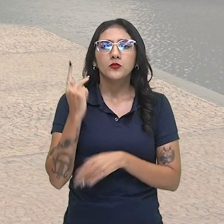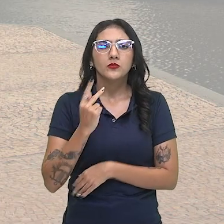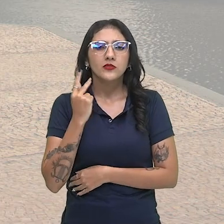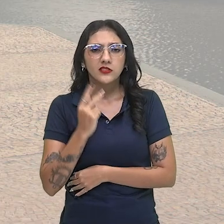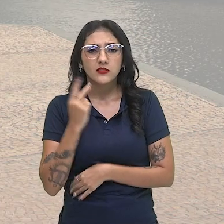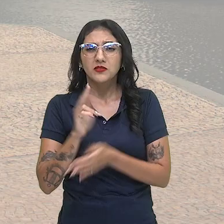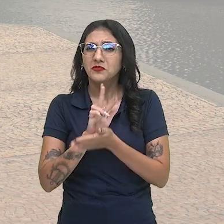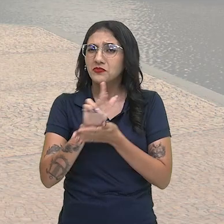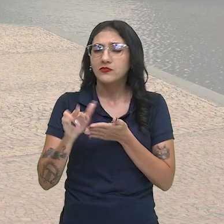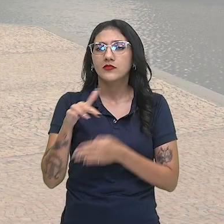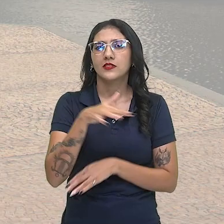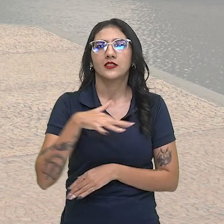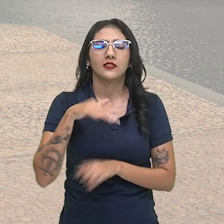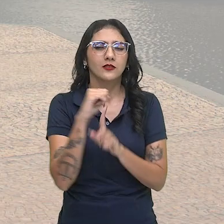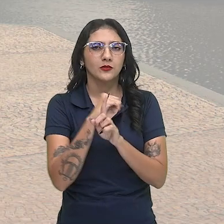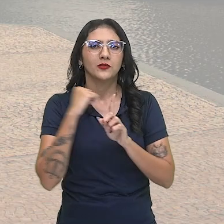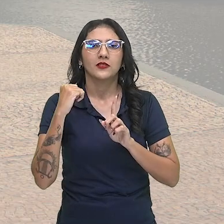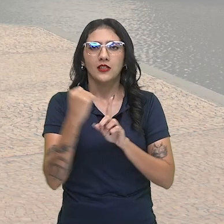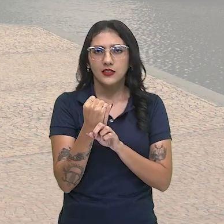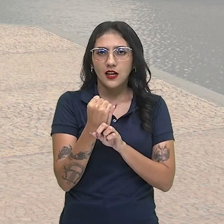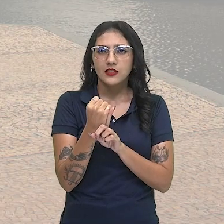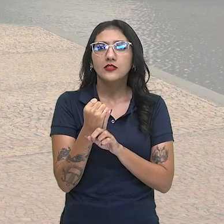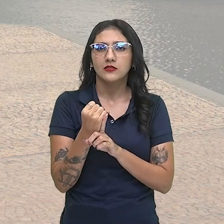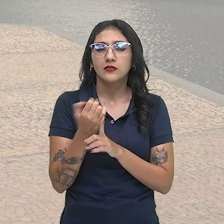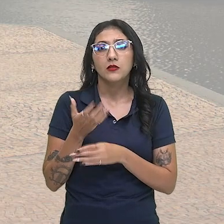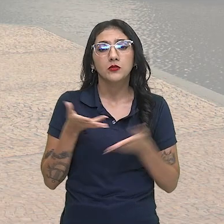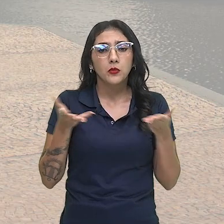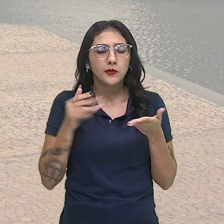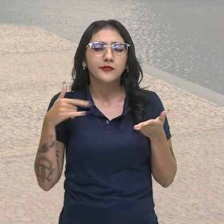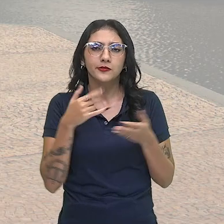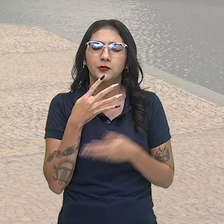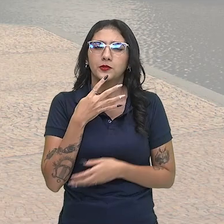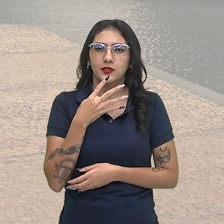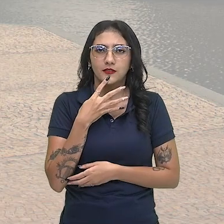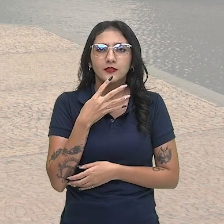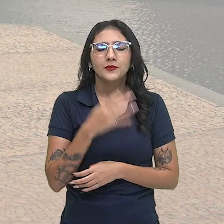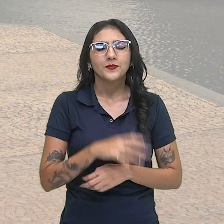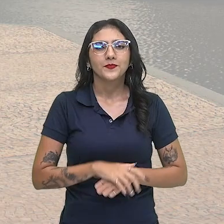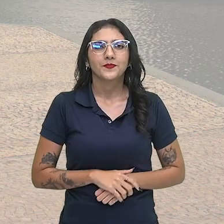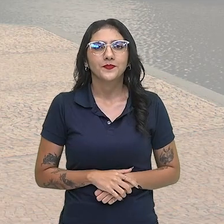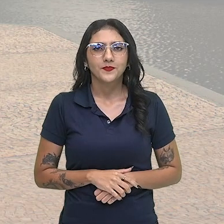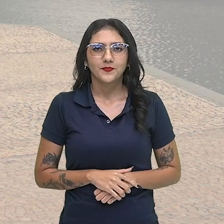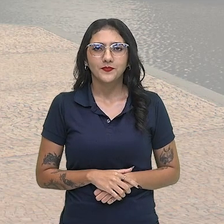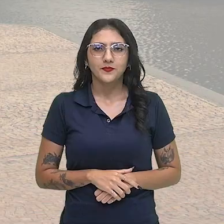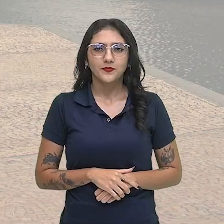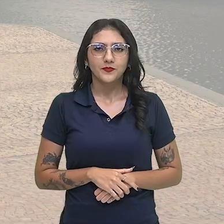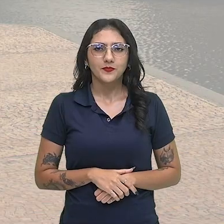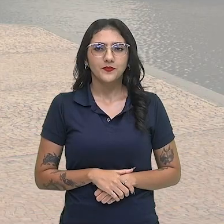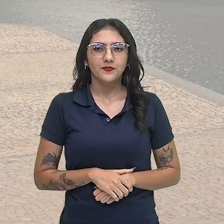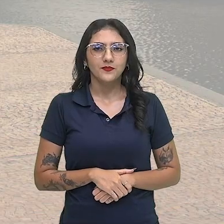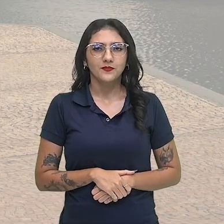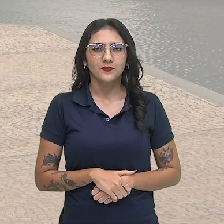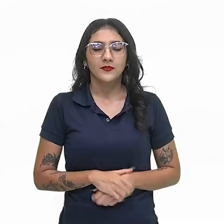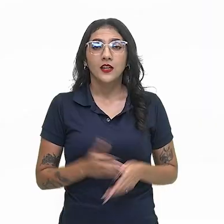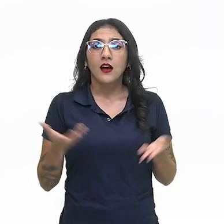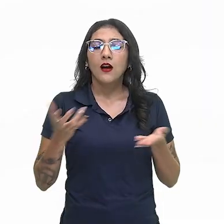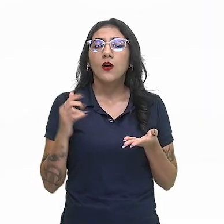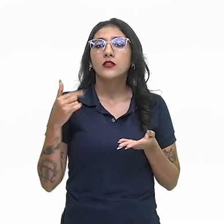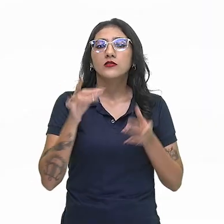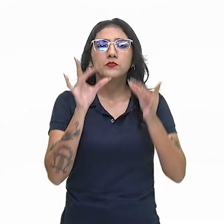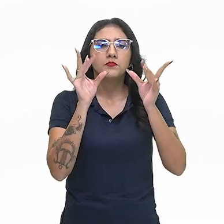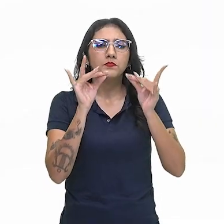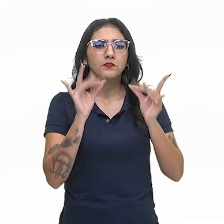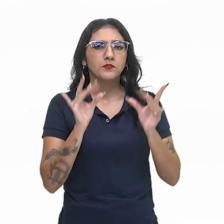maioria das sociedades modernas no mundo afora, certo? E aí nós vamos agora detalhar o poder